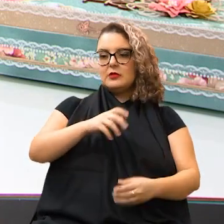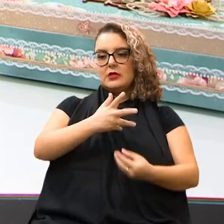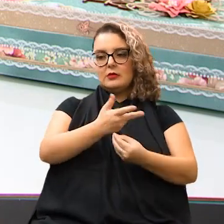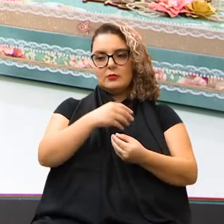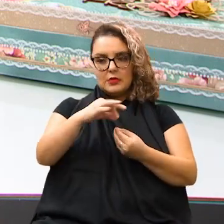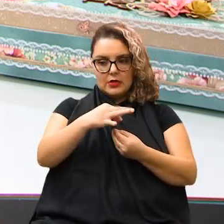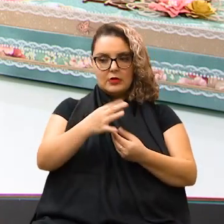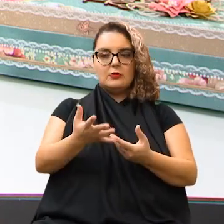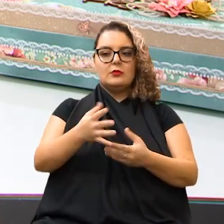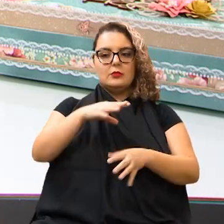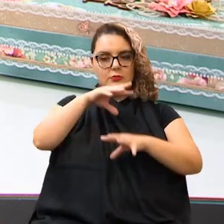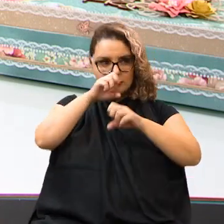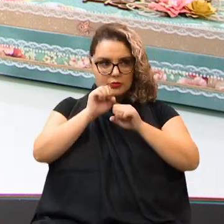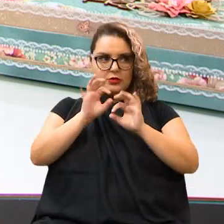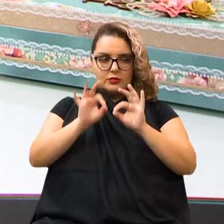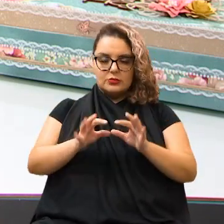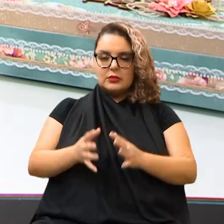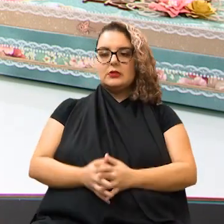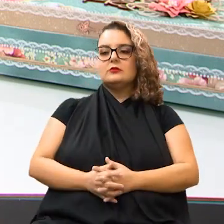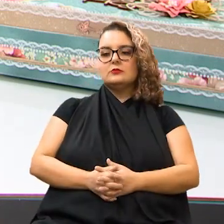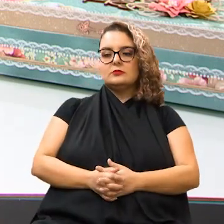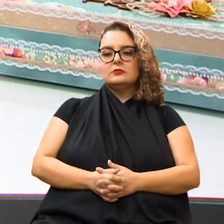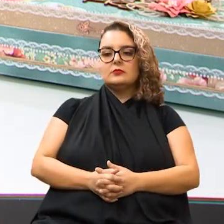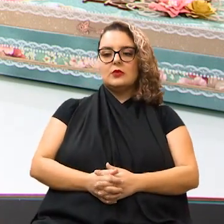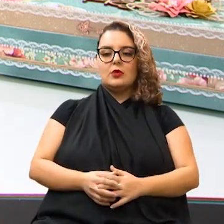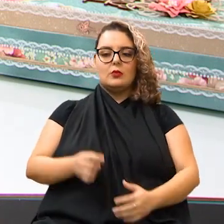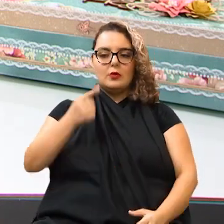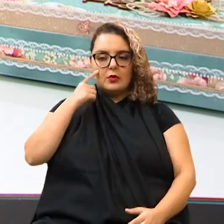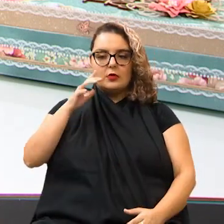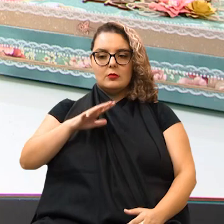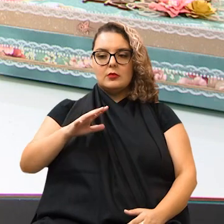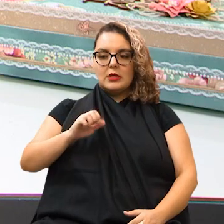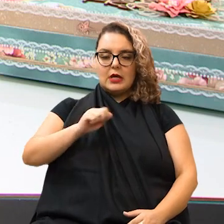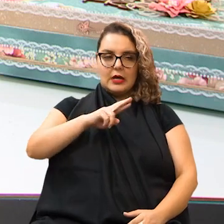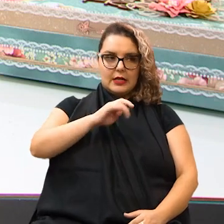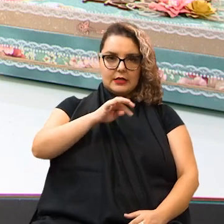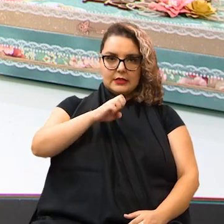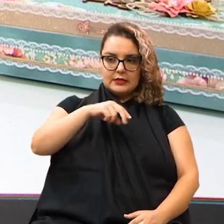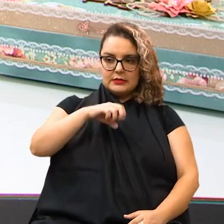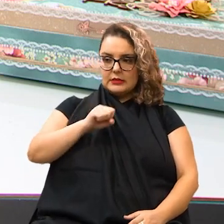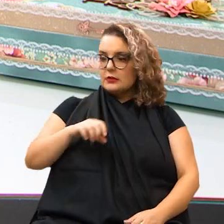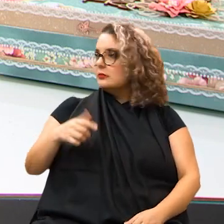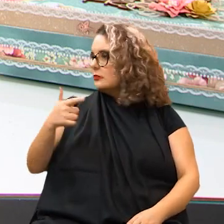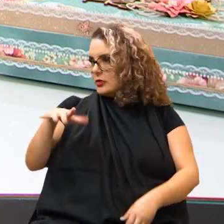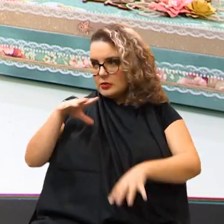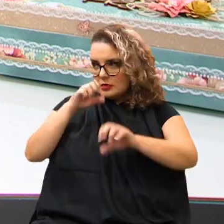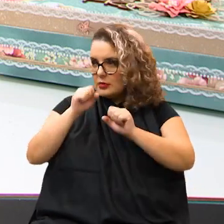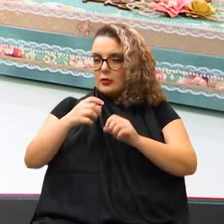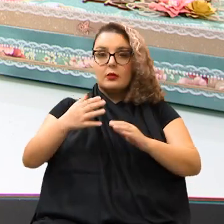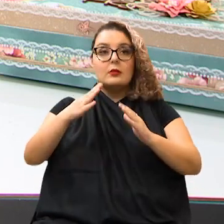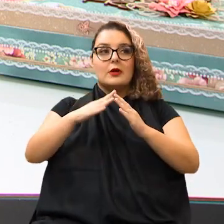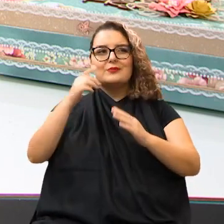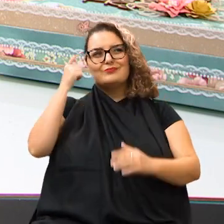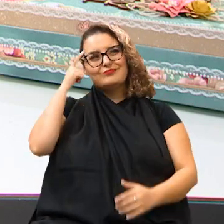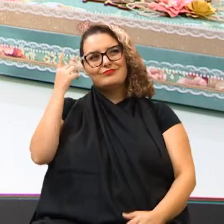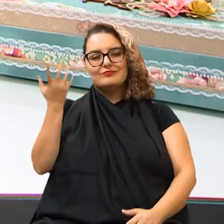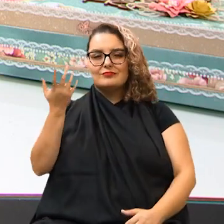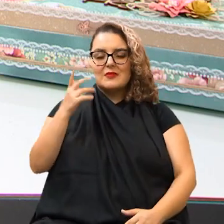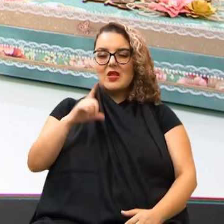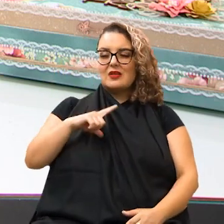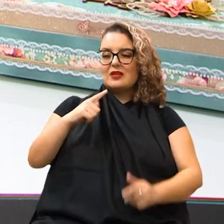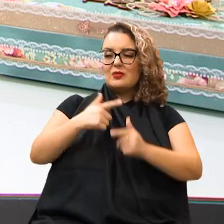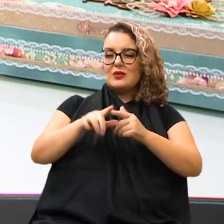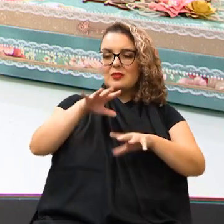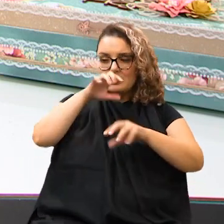Então, para a gente poder trabalhar certinho, cheiro, né? Eu acho que o ideal é a gente usar para artesanato. Inclusive, não tem cheiro. Se o pessoal de casa aí ficar